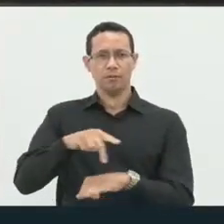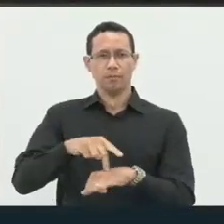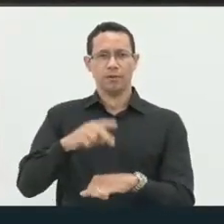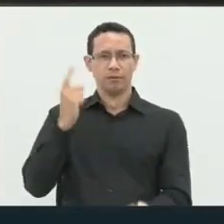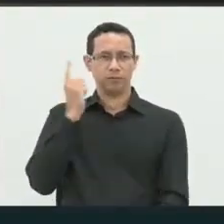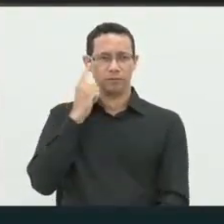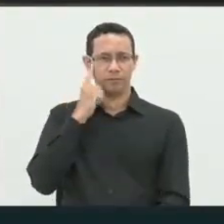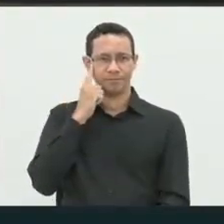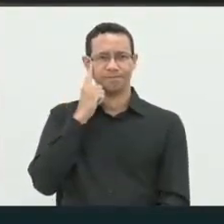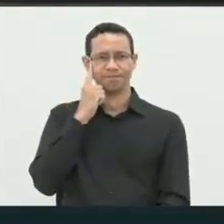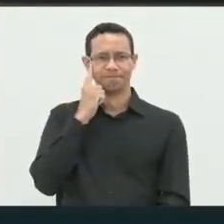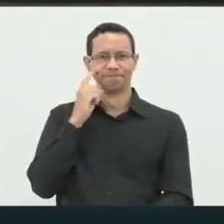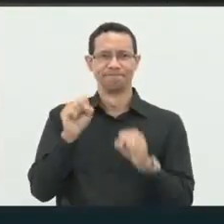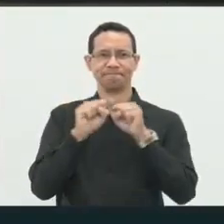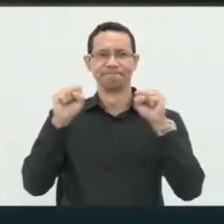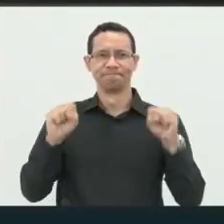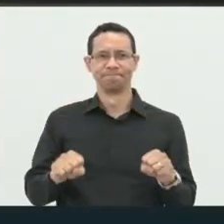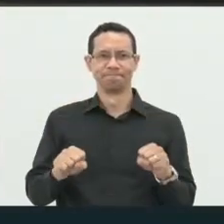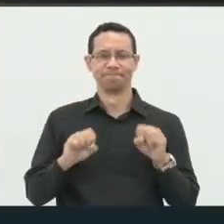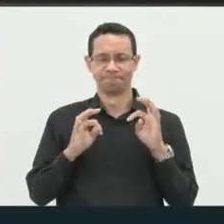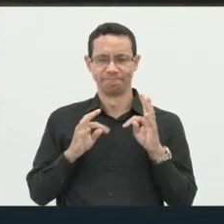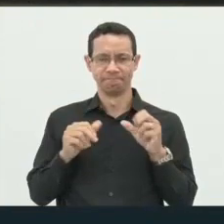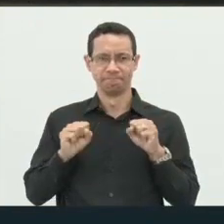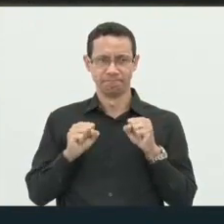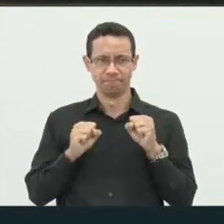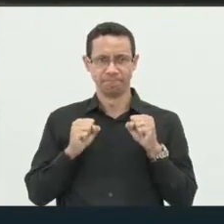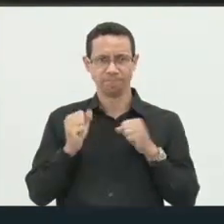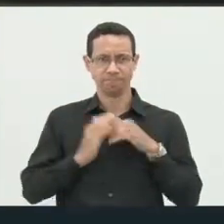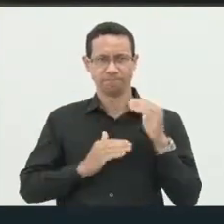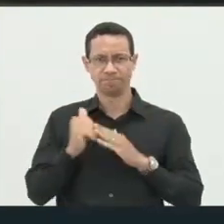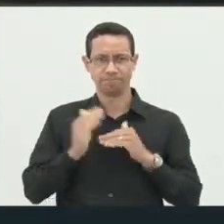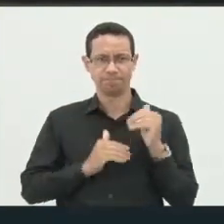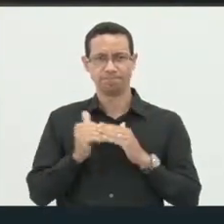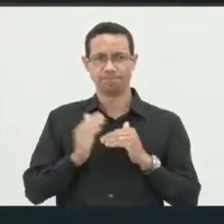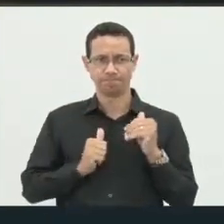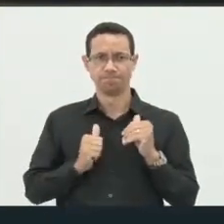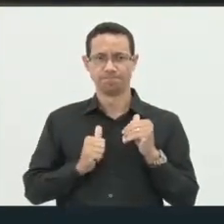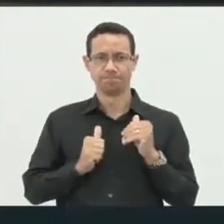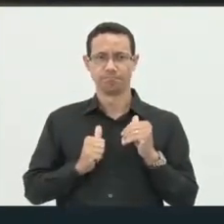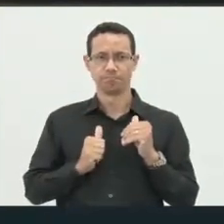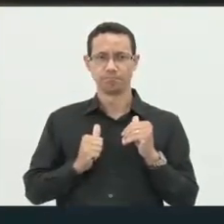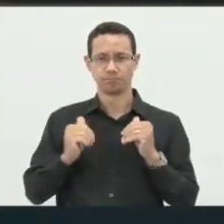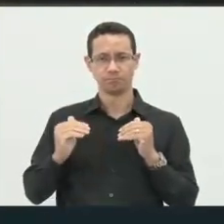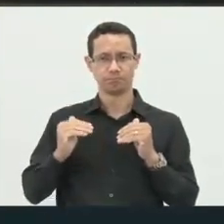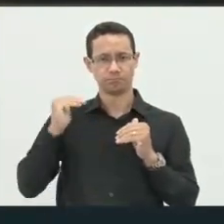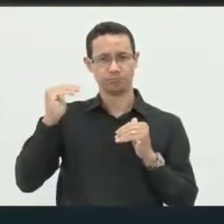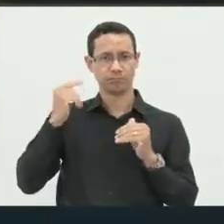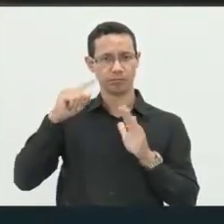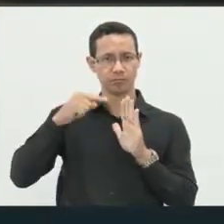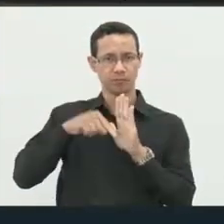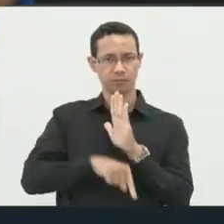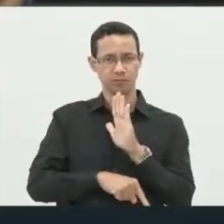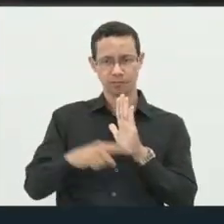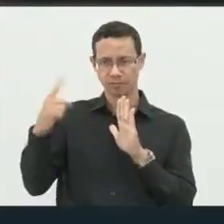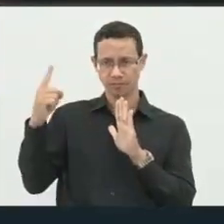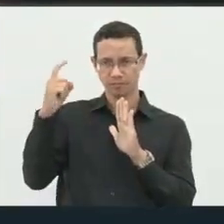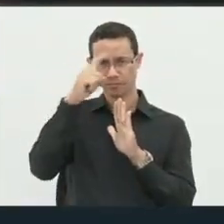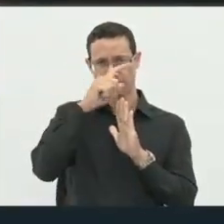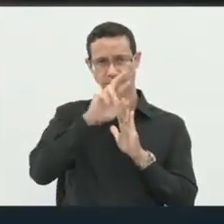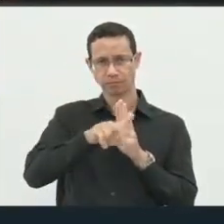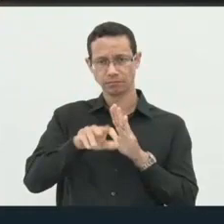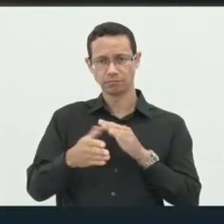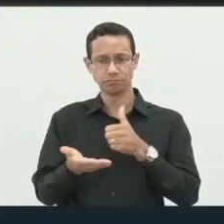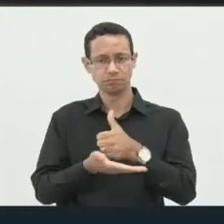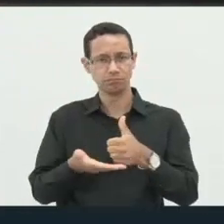ele toda ação seja ela na alta e na baixa complexidade tem que passar